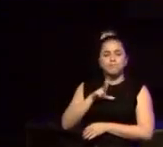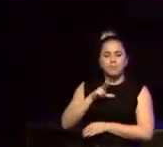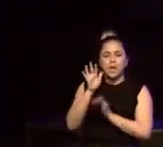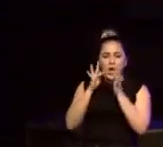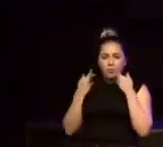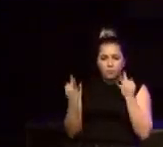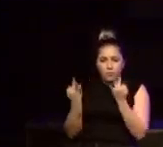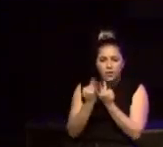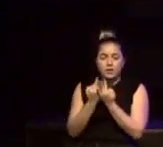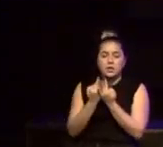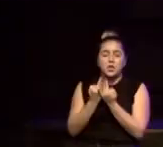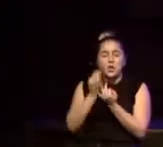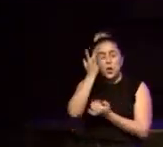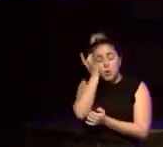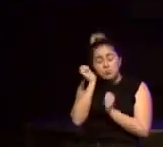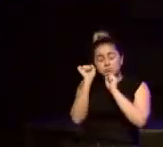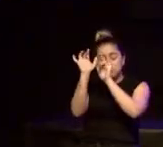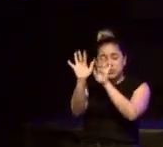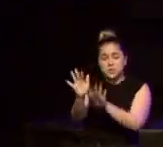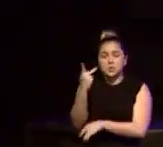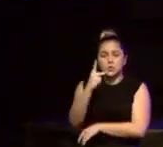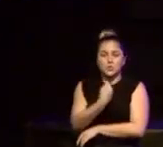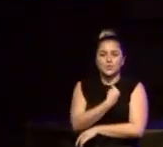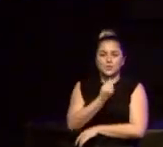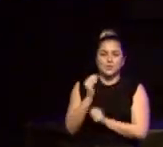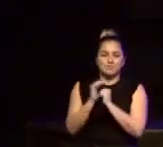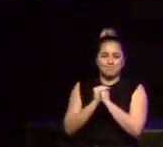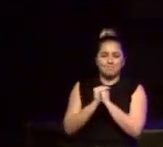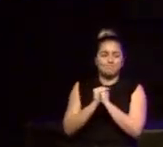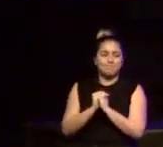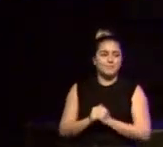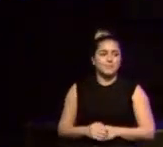que eu acho que pode abençoar a sua vida hoje. Amém?